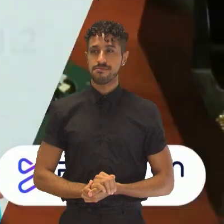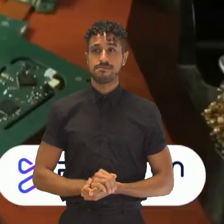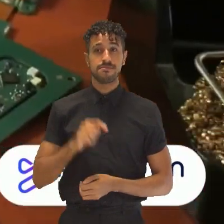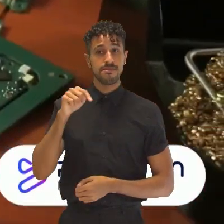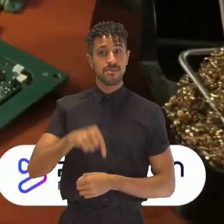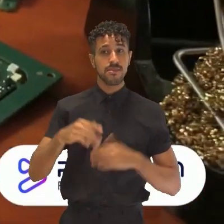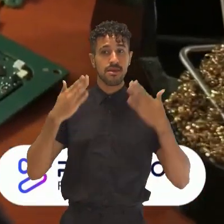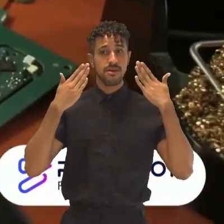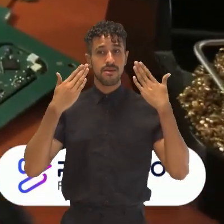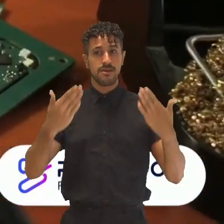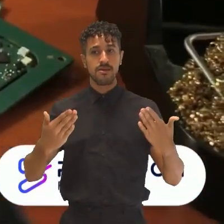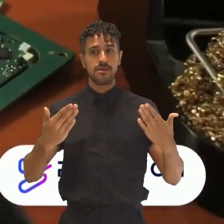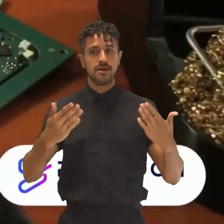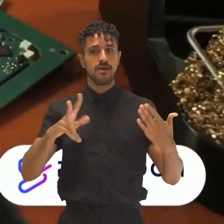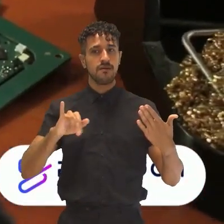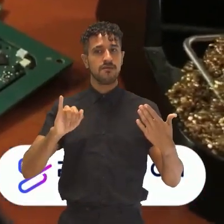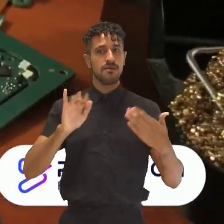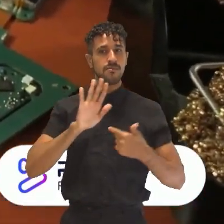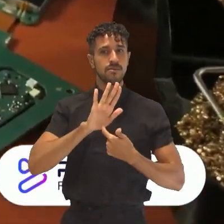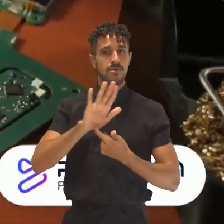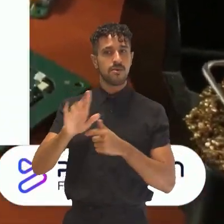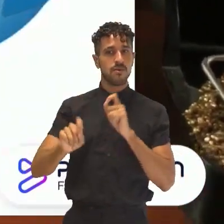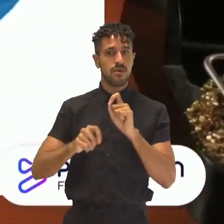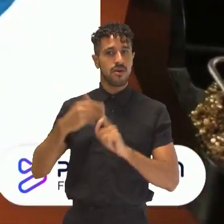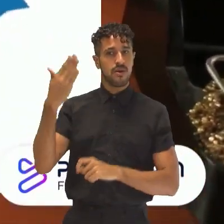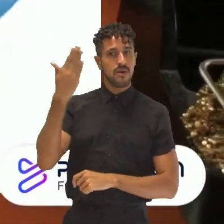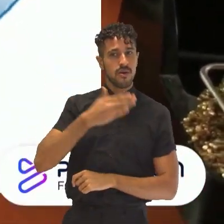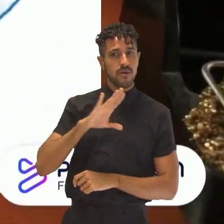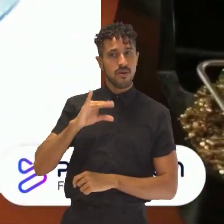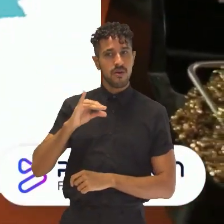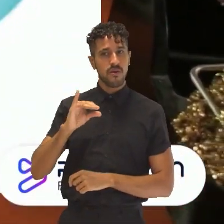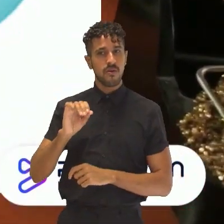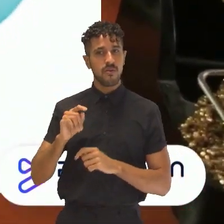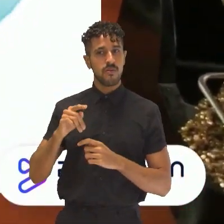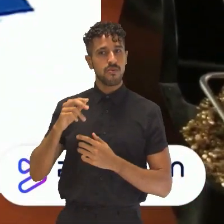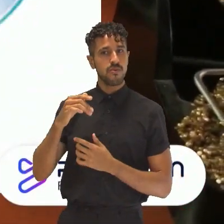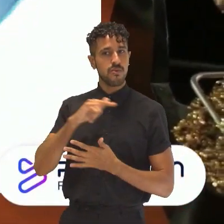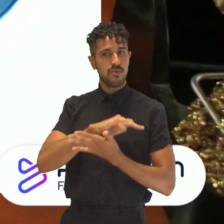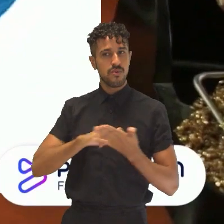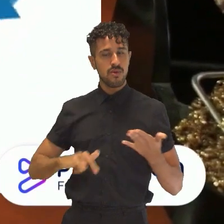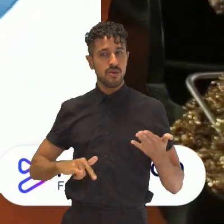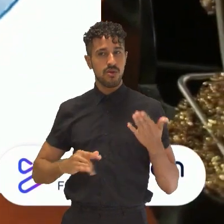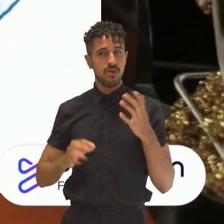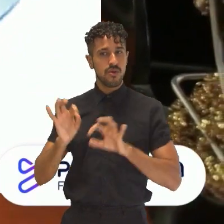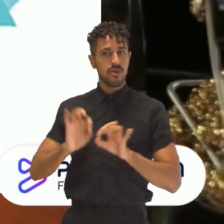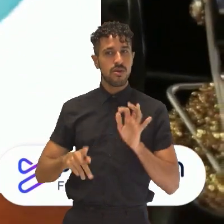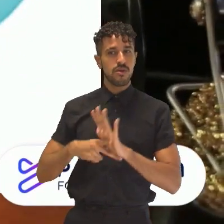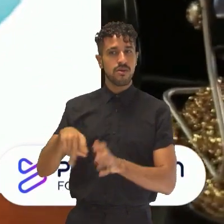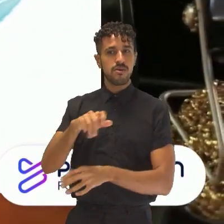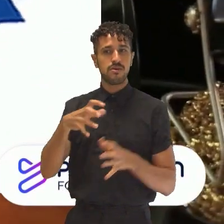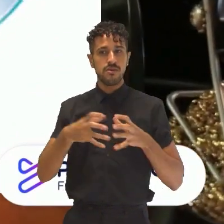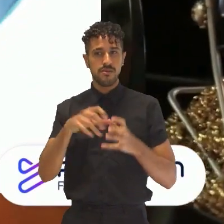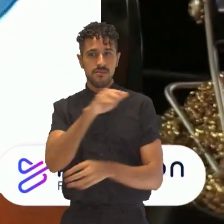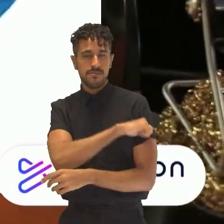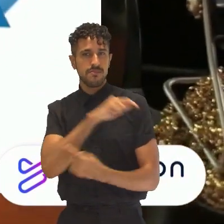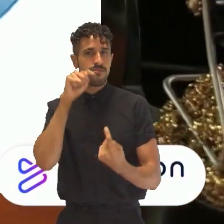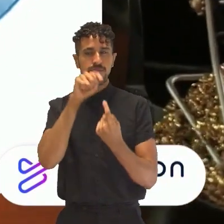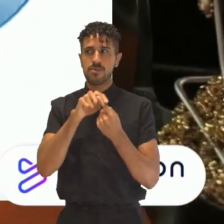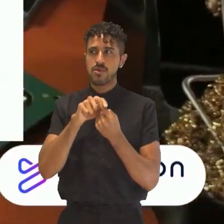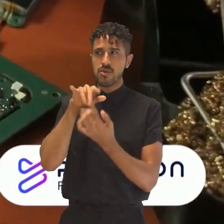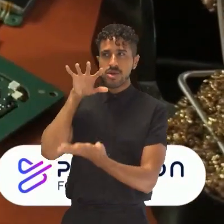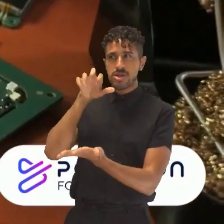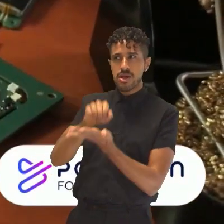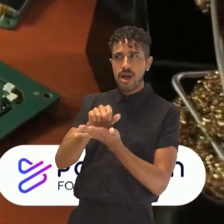Nesta apresentação, será demonstrada a prova de conceito de um dispositivo, idealizado pelos alunos, visando capturar